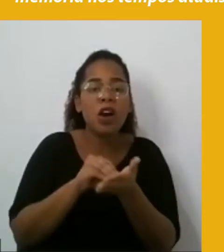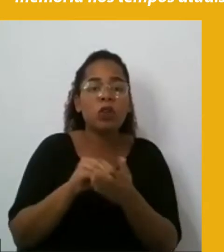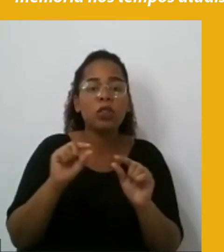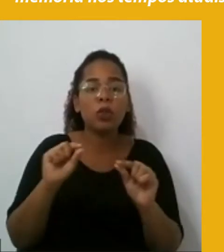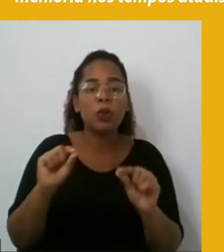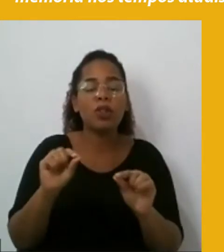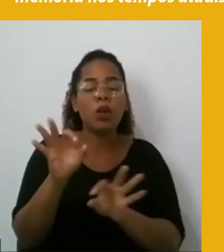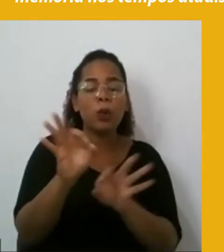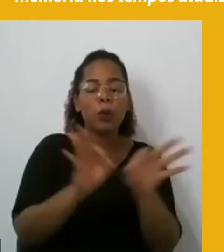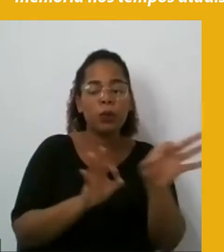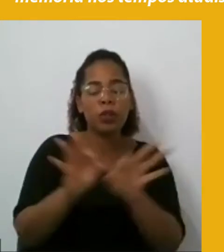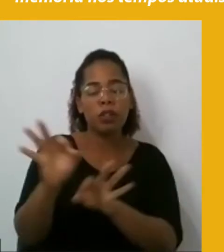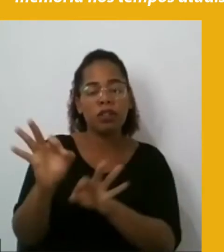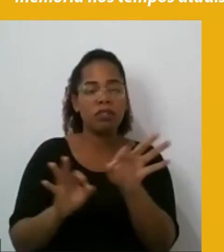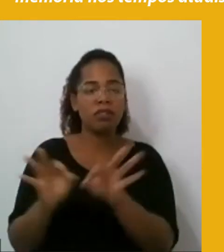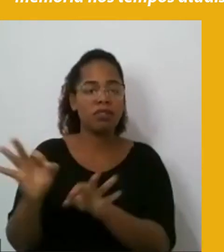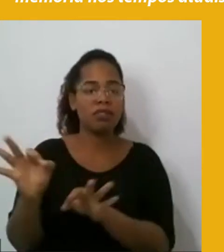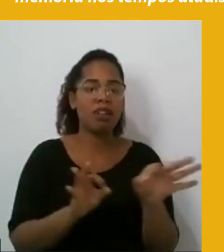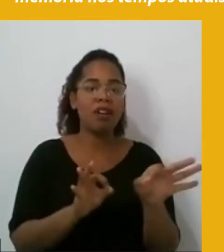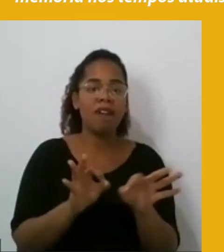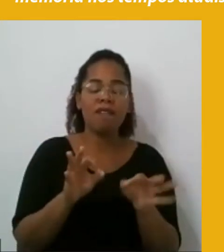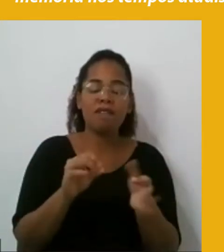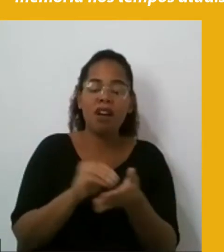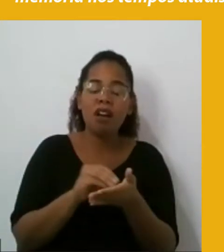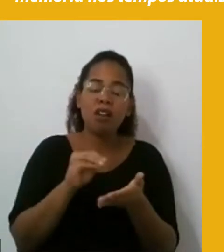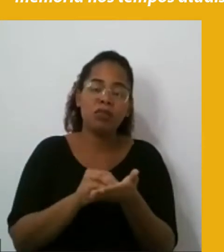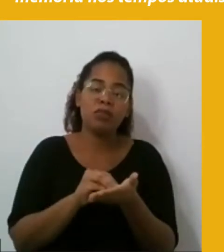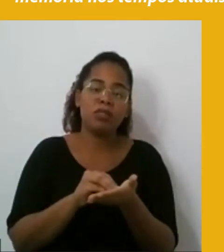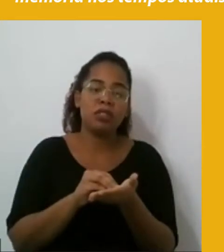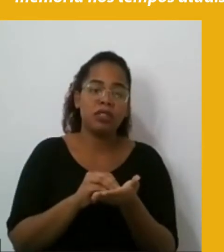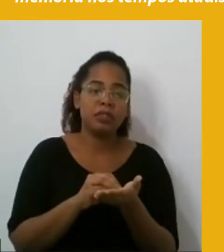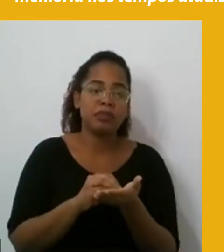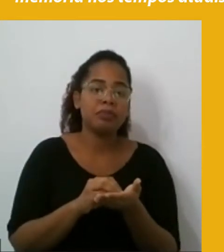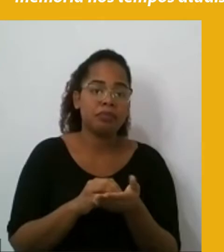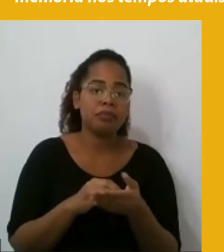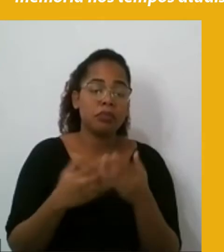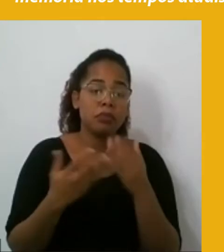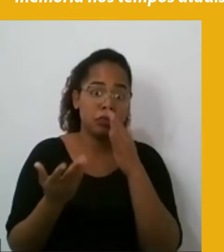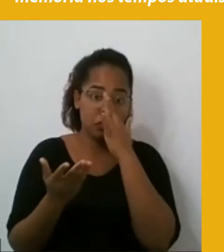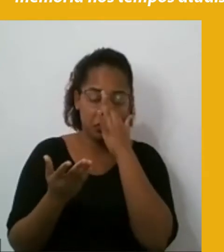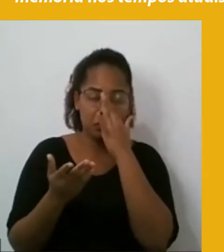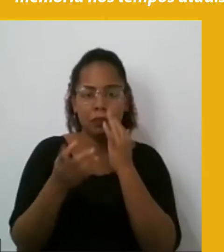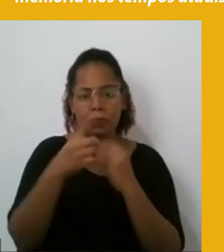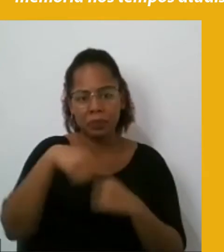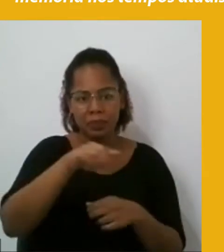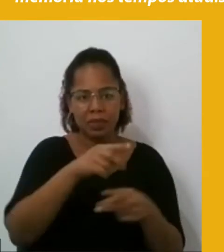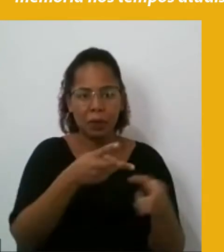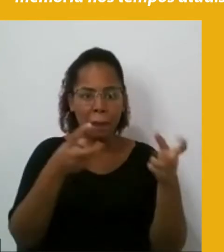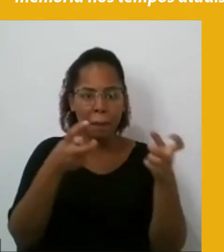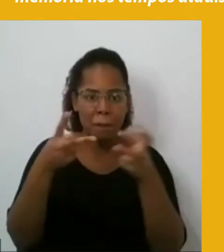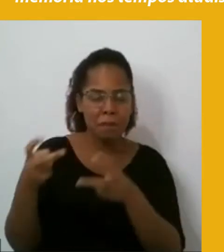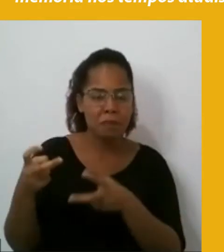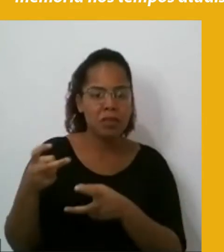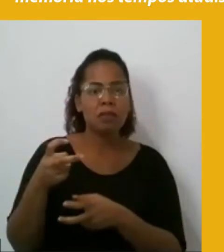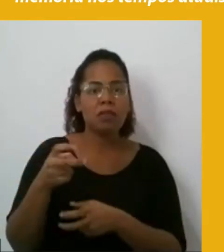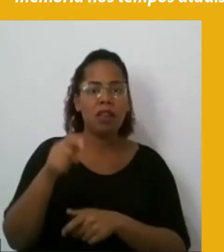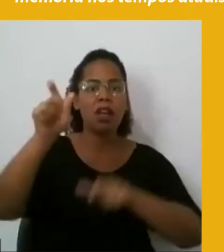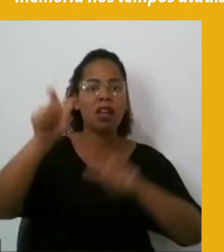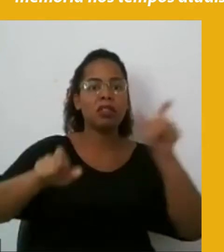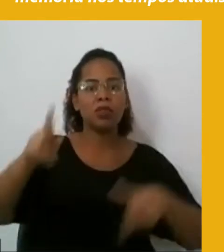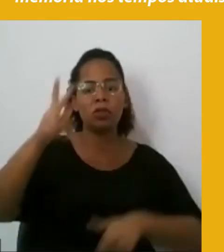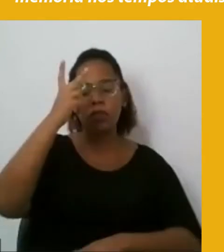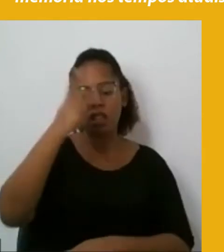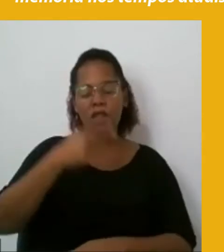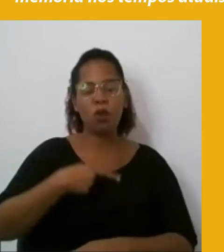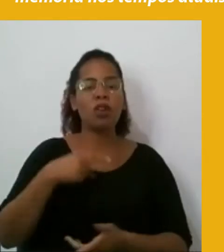coordenação. E o Brasil é um país que agora está bem claro, né? As pessoas só fazem o que querem, cada um só faz o que quer,